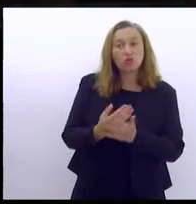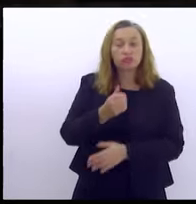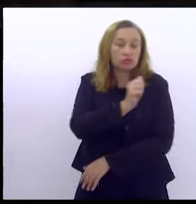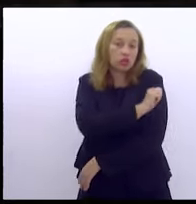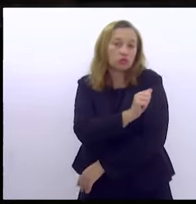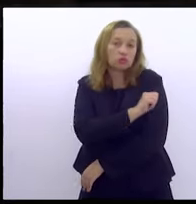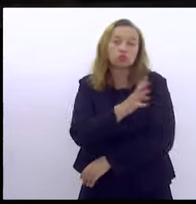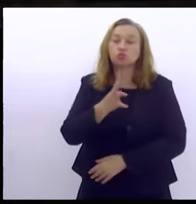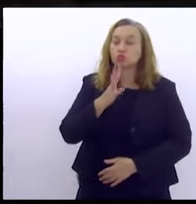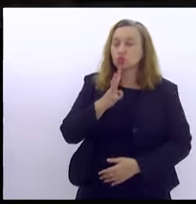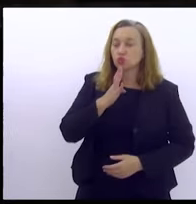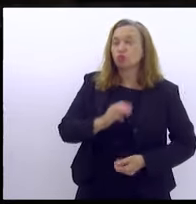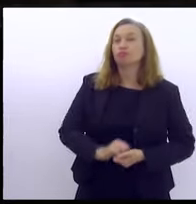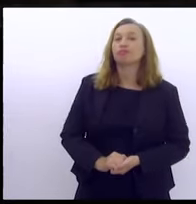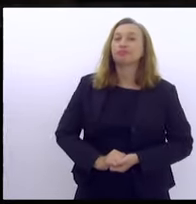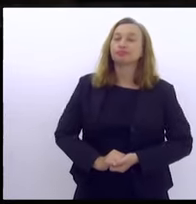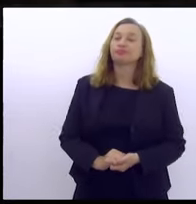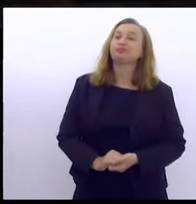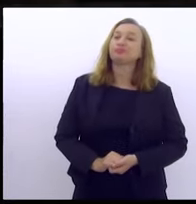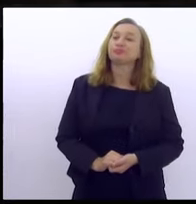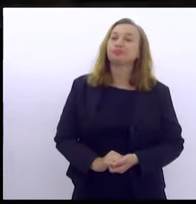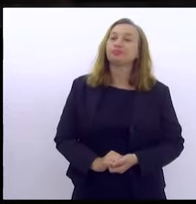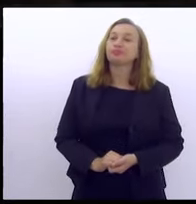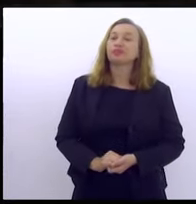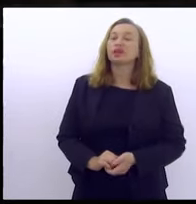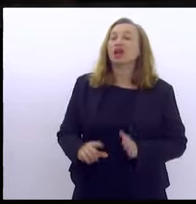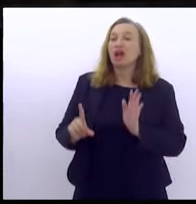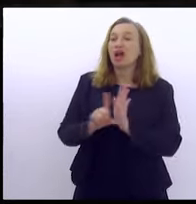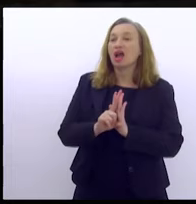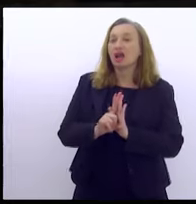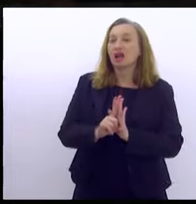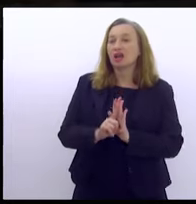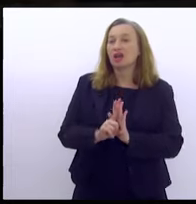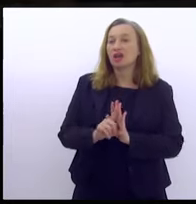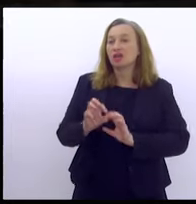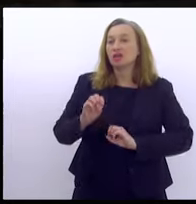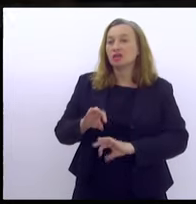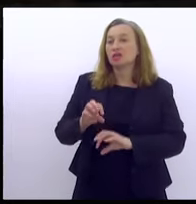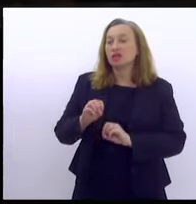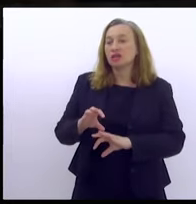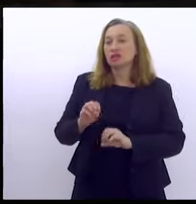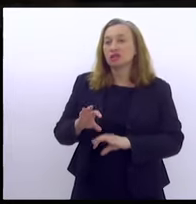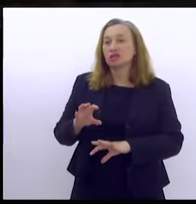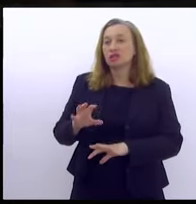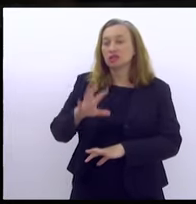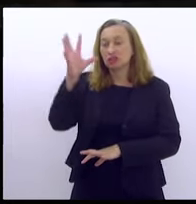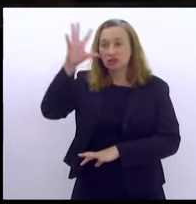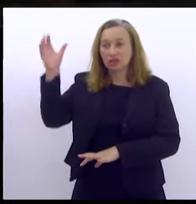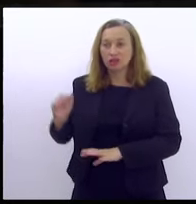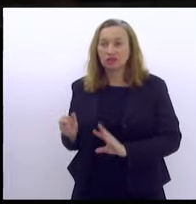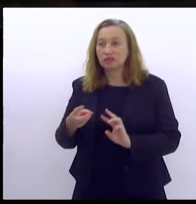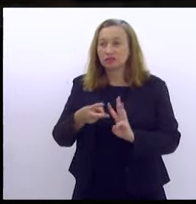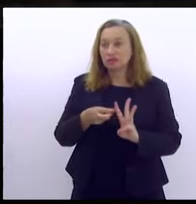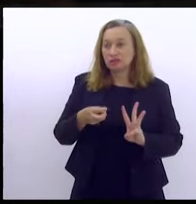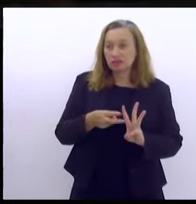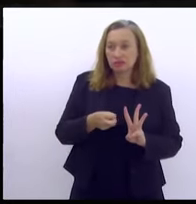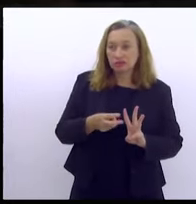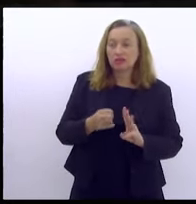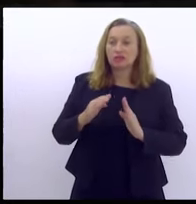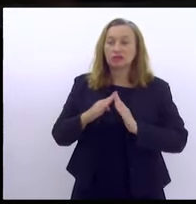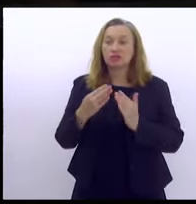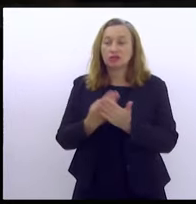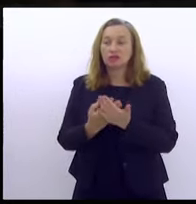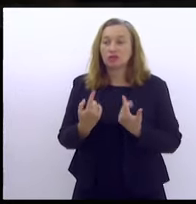Nós fizemos a lei que determina o ensino das culturas africanas e indígenas nas escolas, para